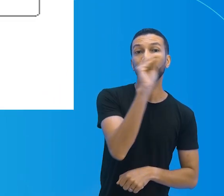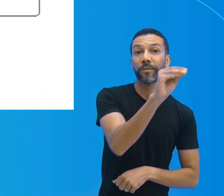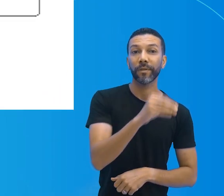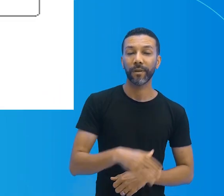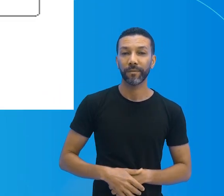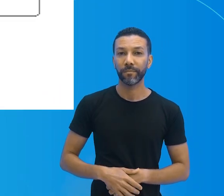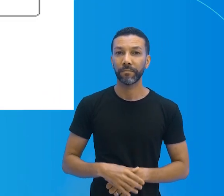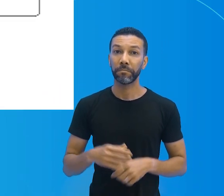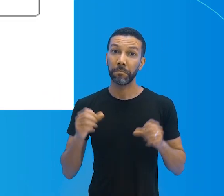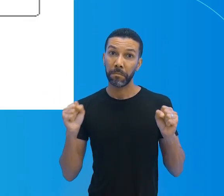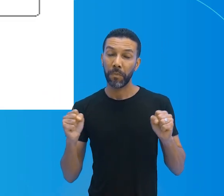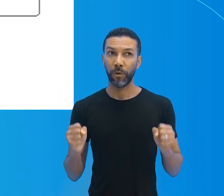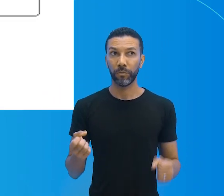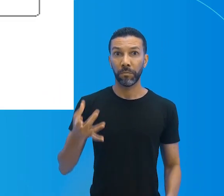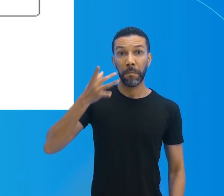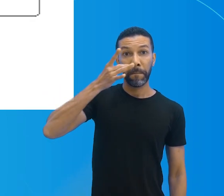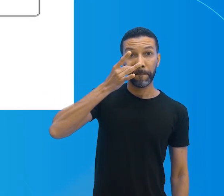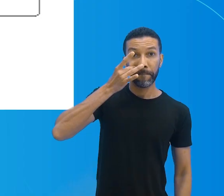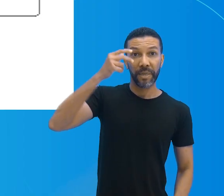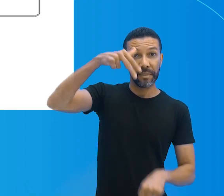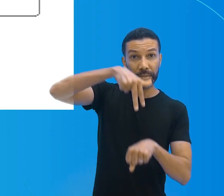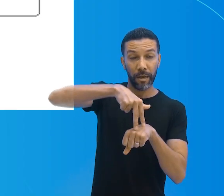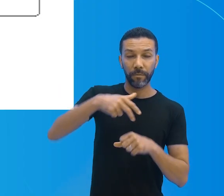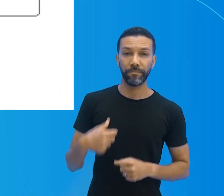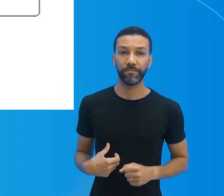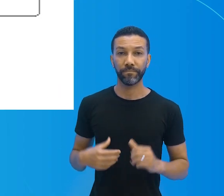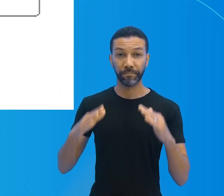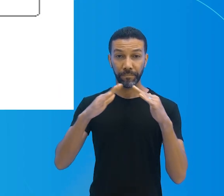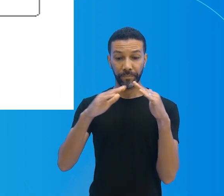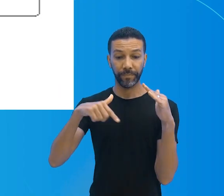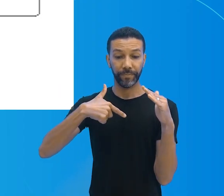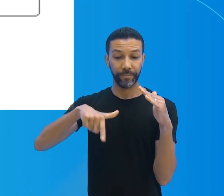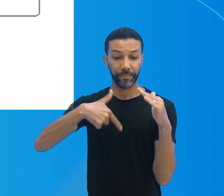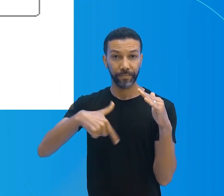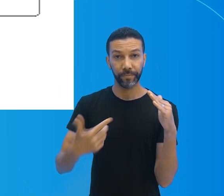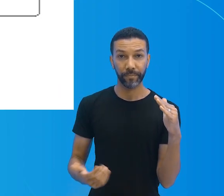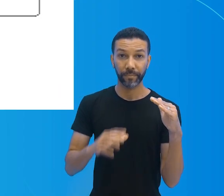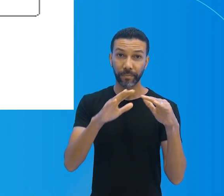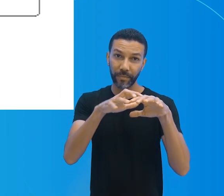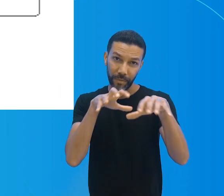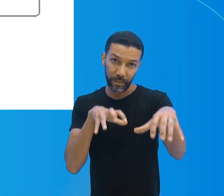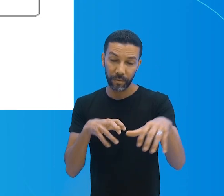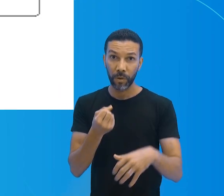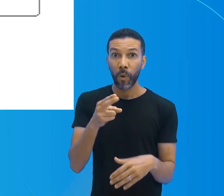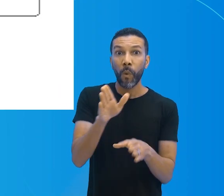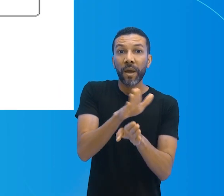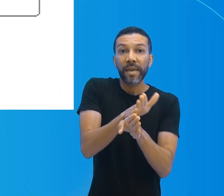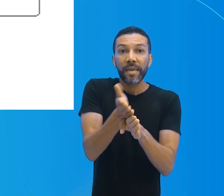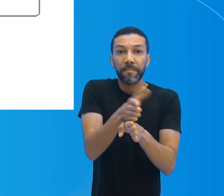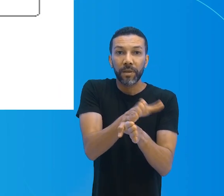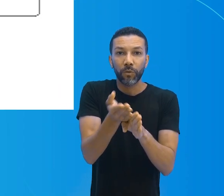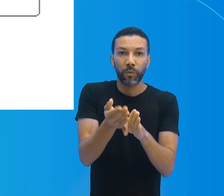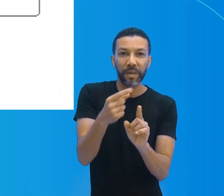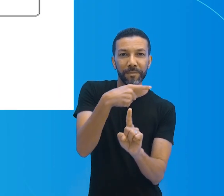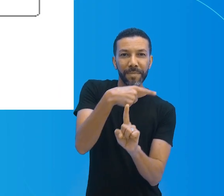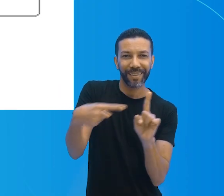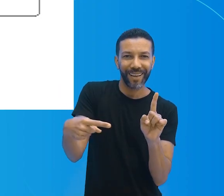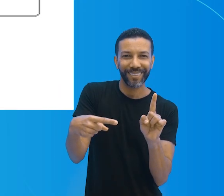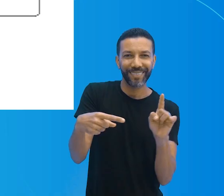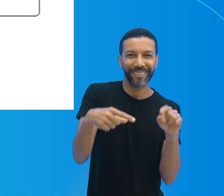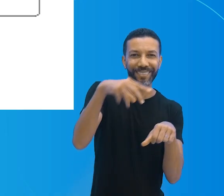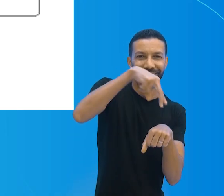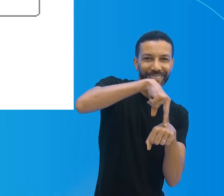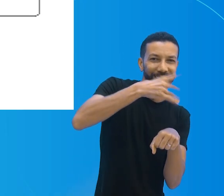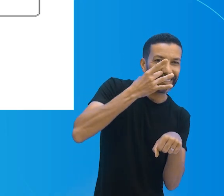sistema? Ele vai optar por o presencial, o teletrabalho ou o híbrido, que é a mistura do presencial com o